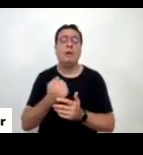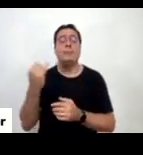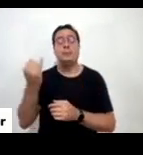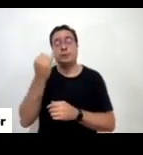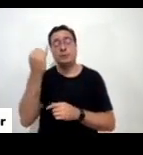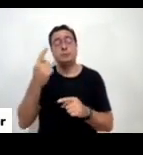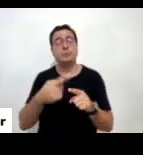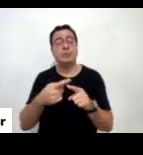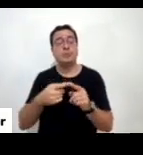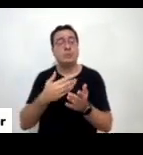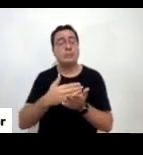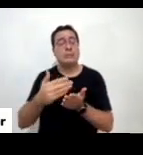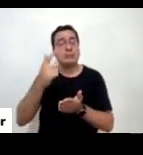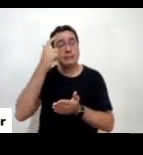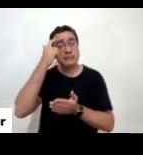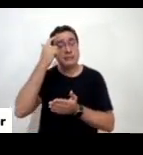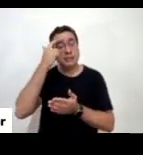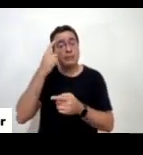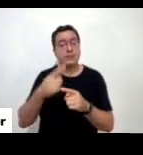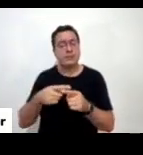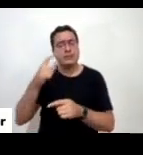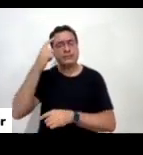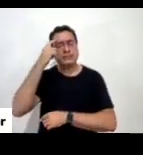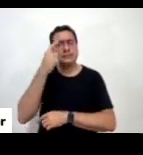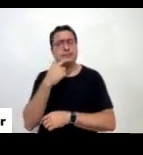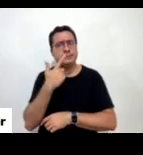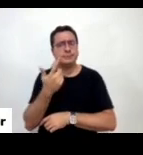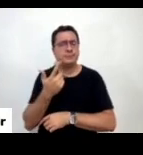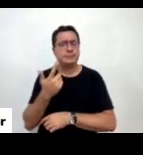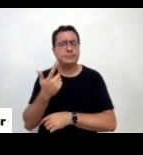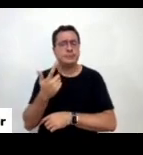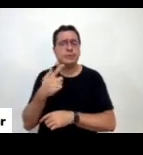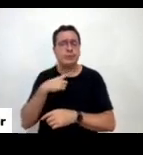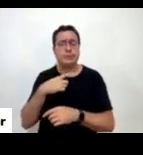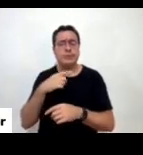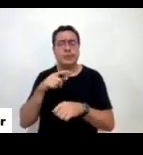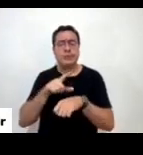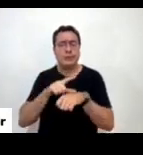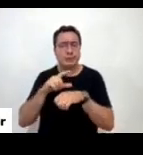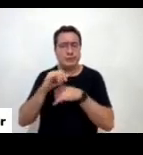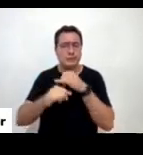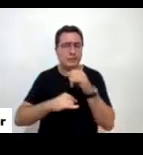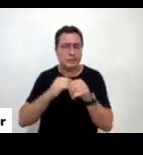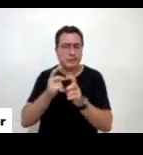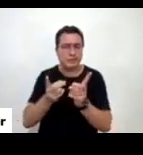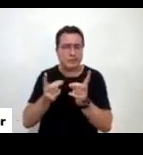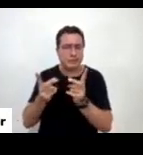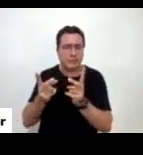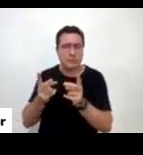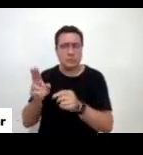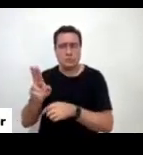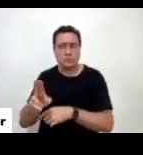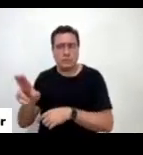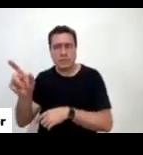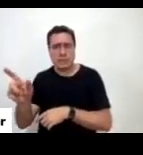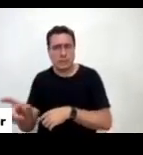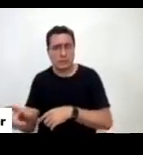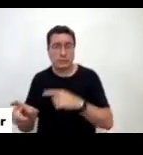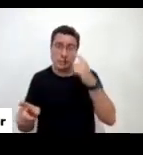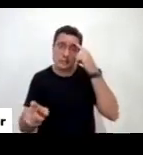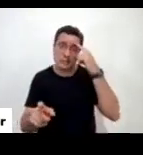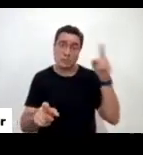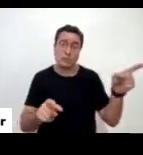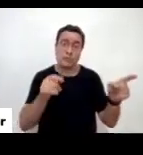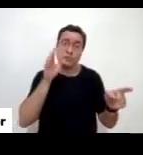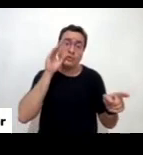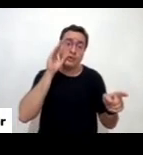gente comece a pensar, porque agora nós estamos pensando no e-commerce voltado para o meu usuário e no e-commerce voltado para o meu colaborador. E